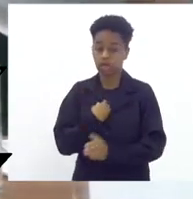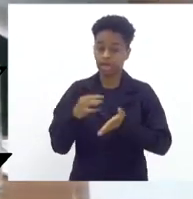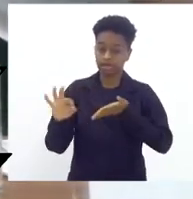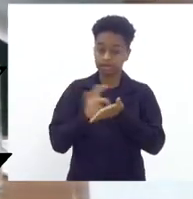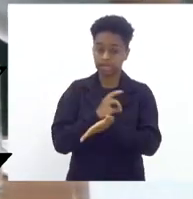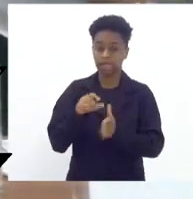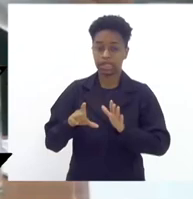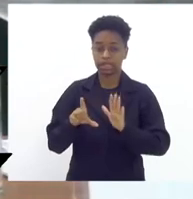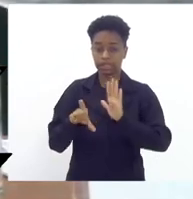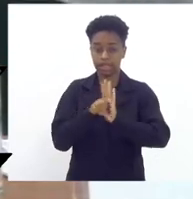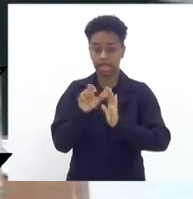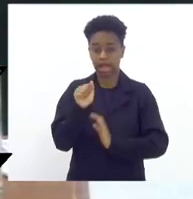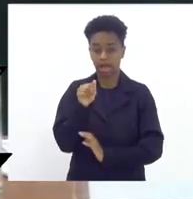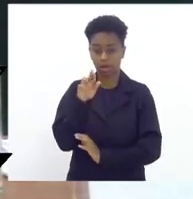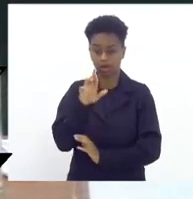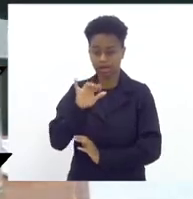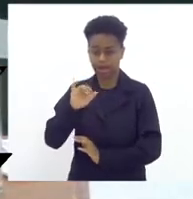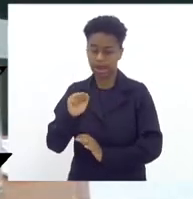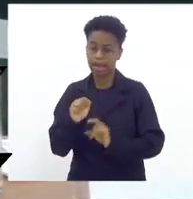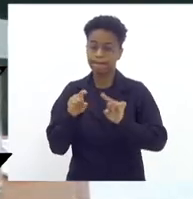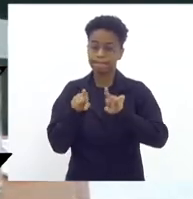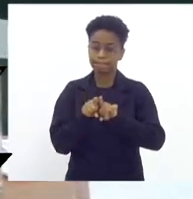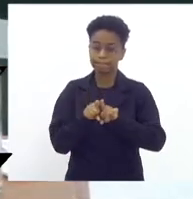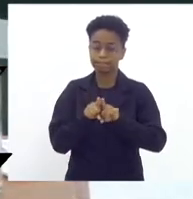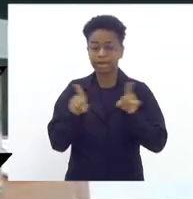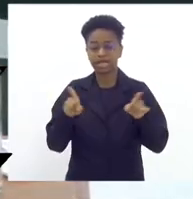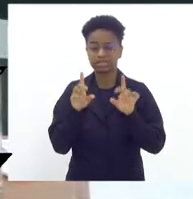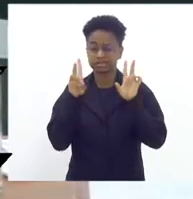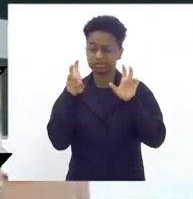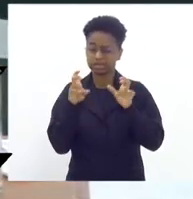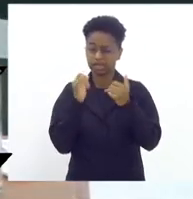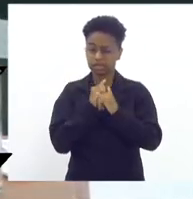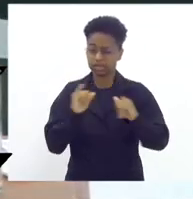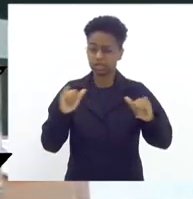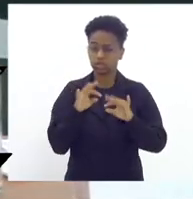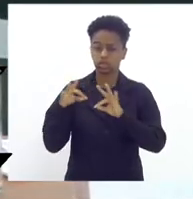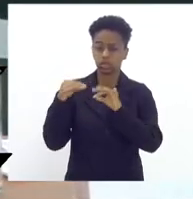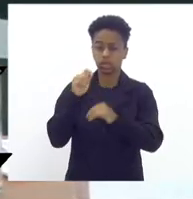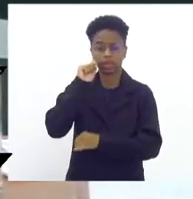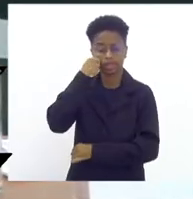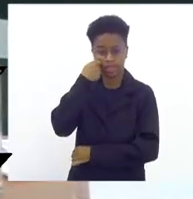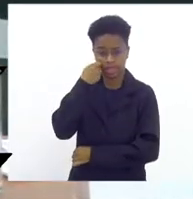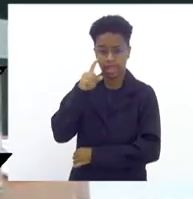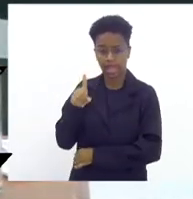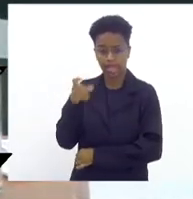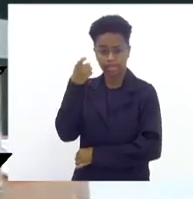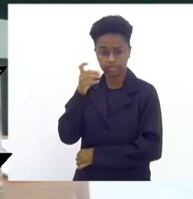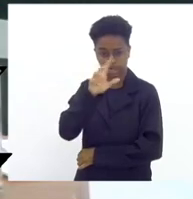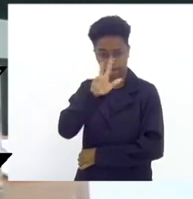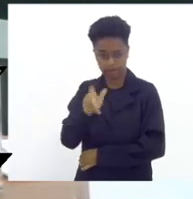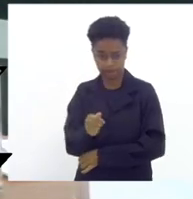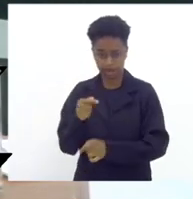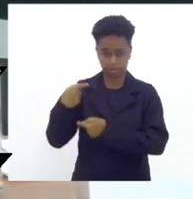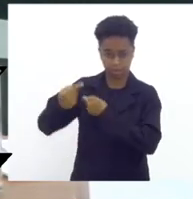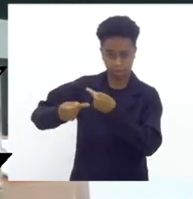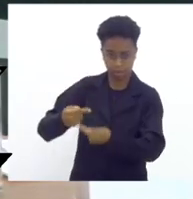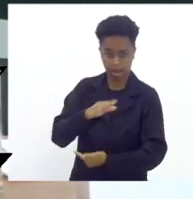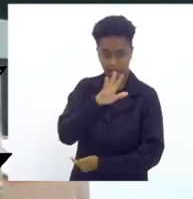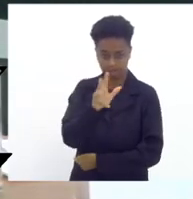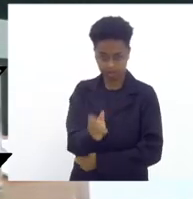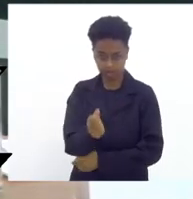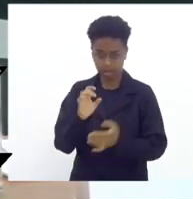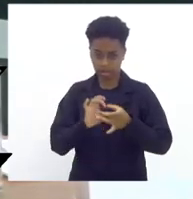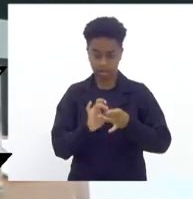Áurea e por assim dizer foi libertado todos aqueles negros ex-africanos descendentes de africanos